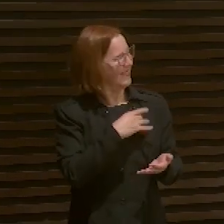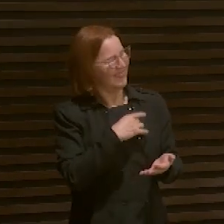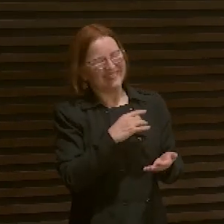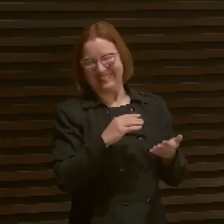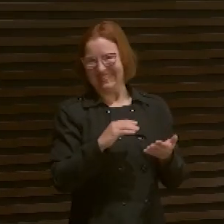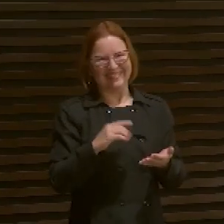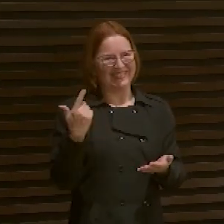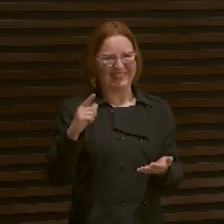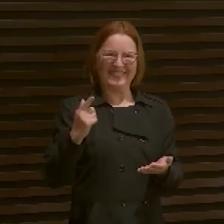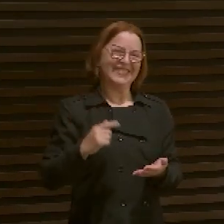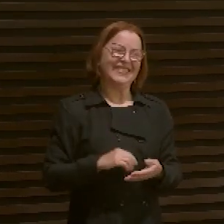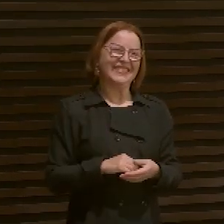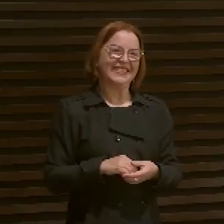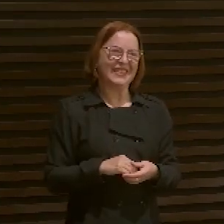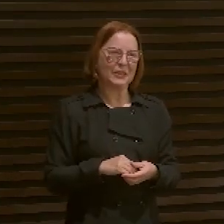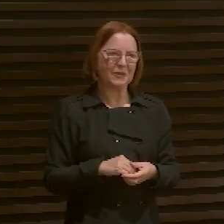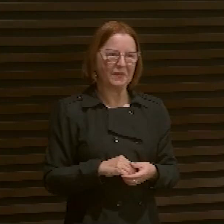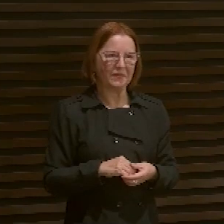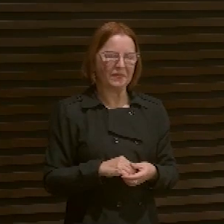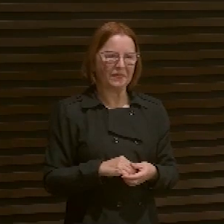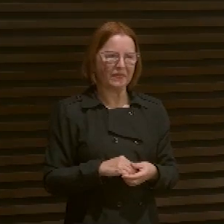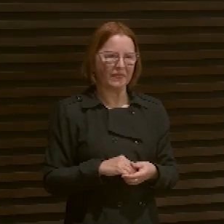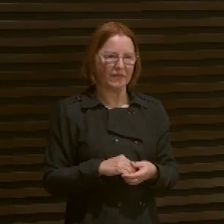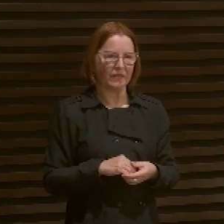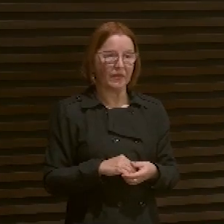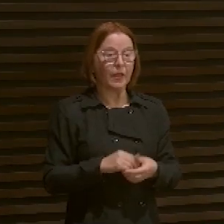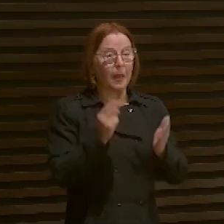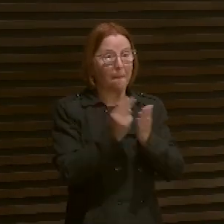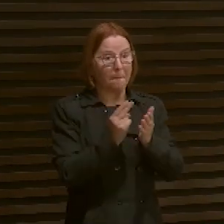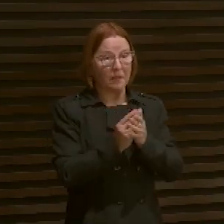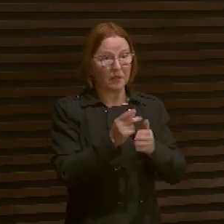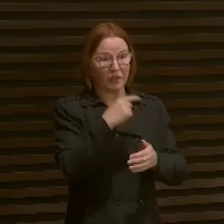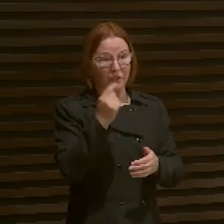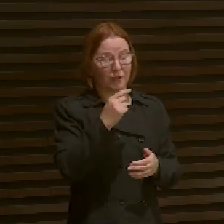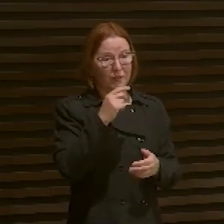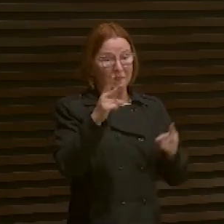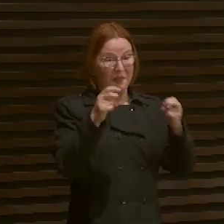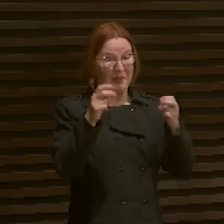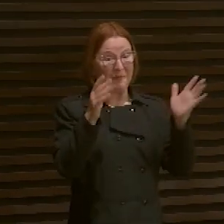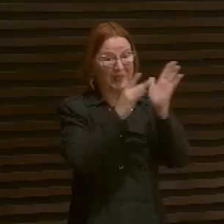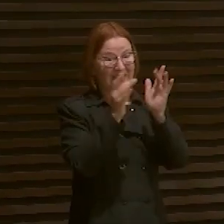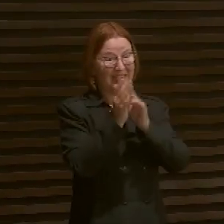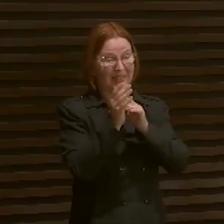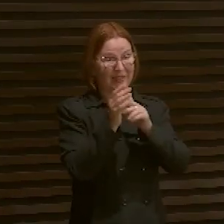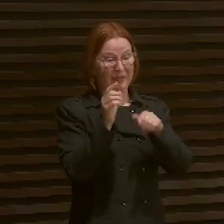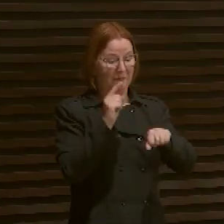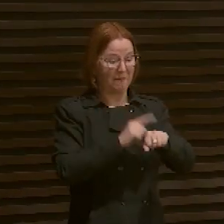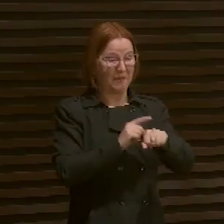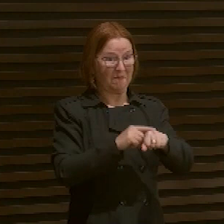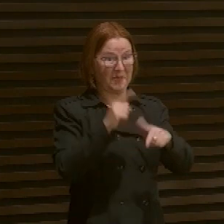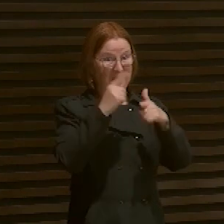temais. Irmãos, ainda que nós não reconheçamos Jesus na tormenta, Jesus sempre